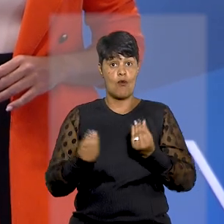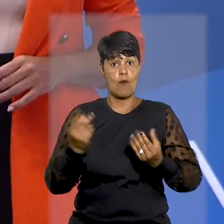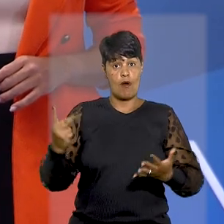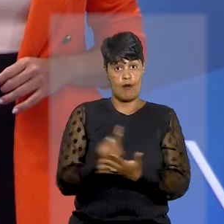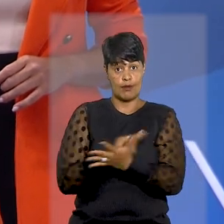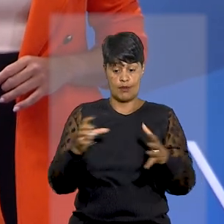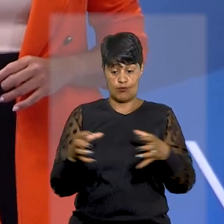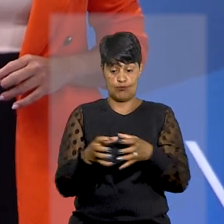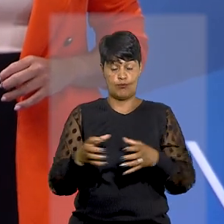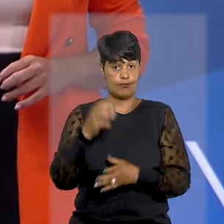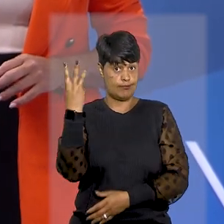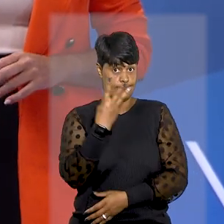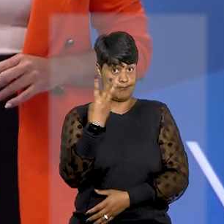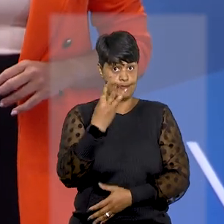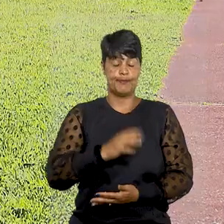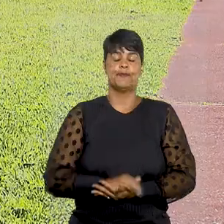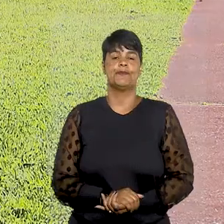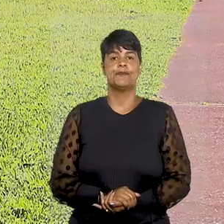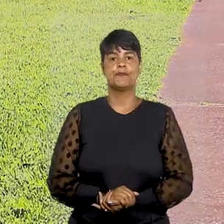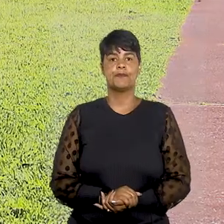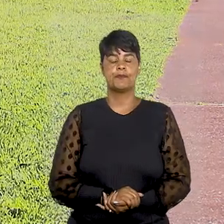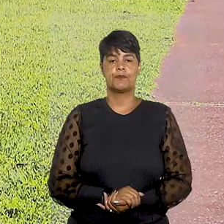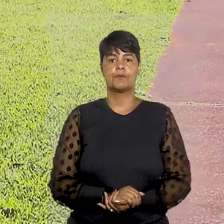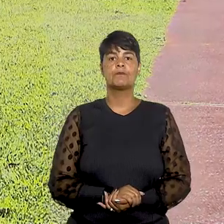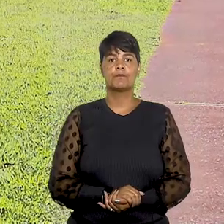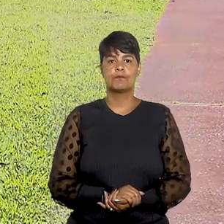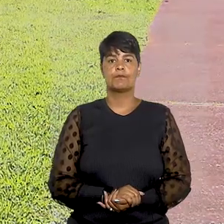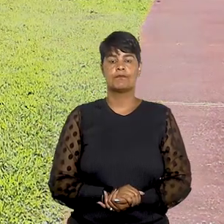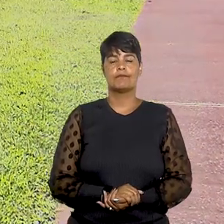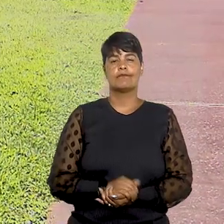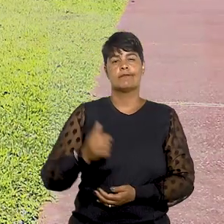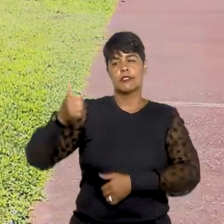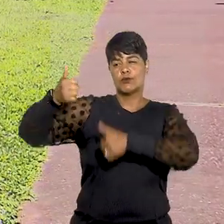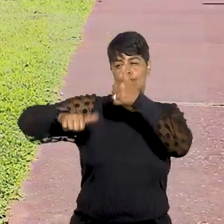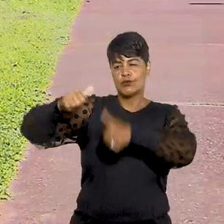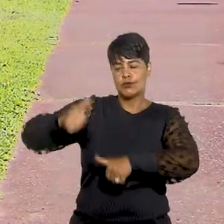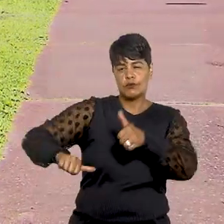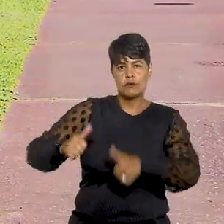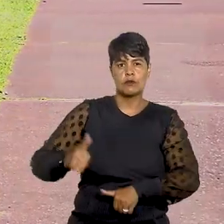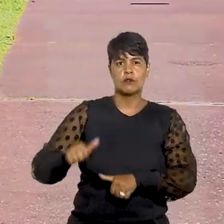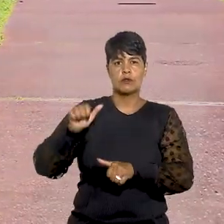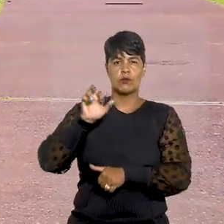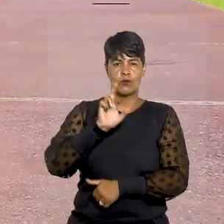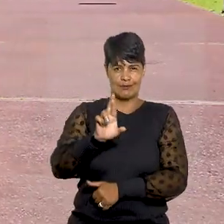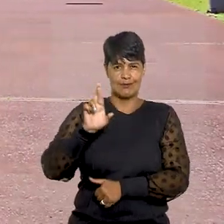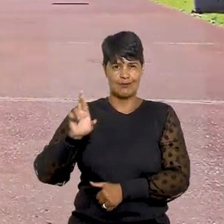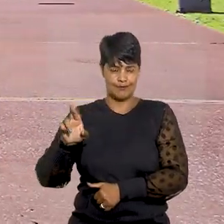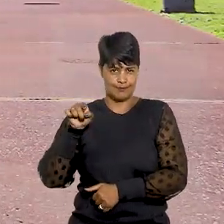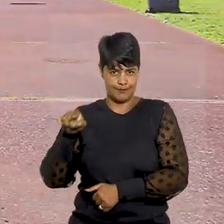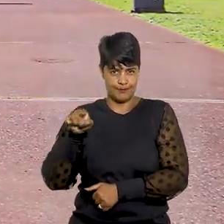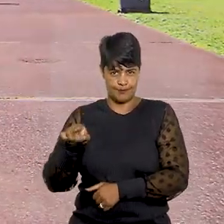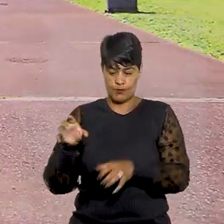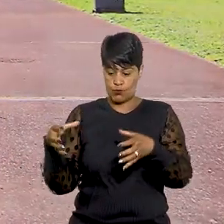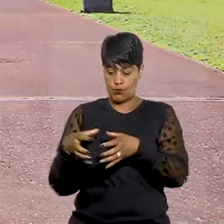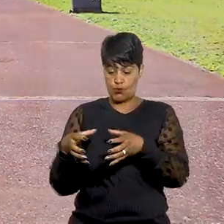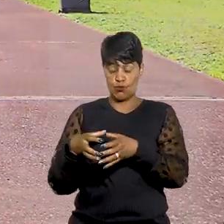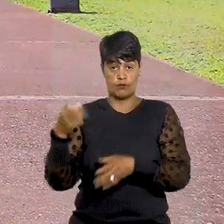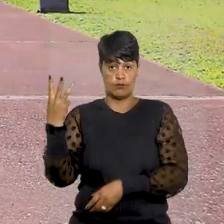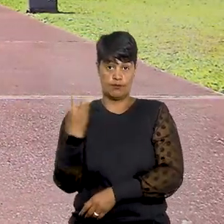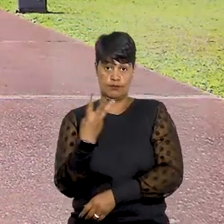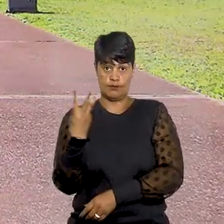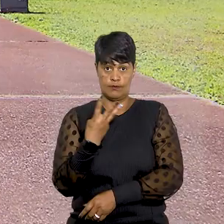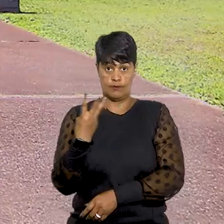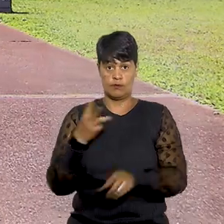firmado Pela terceira sessão em julgamento sobre o hitros recursos especiais repetitivos a terceira sessão do